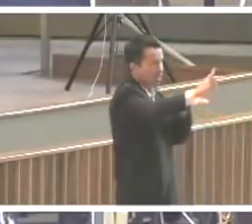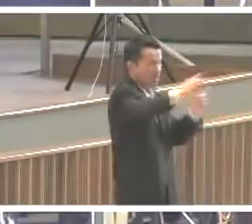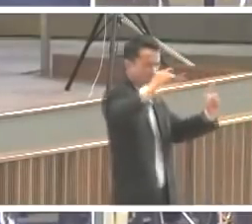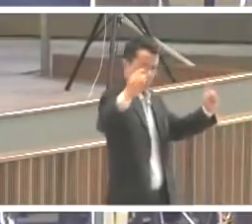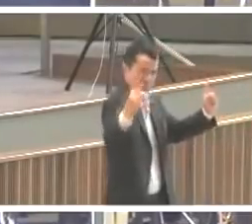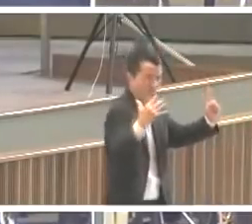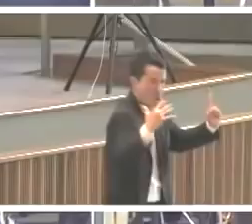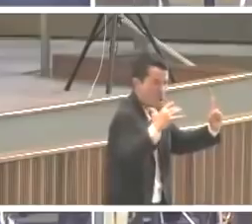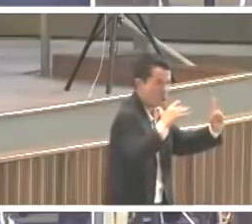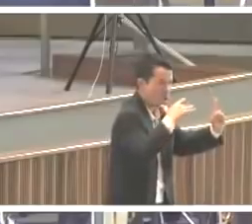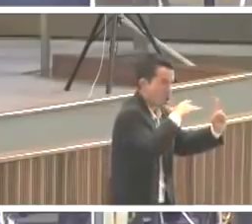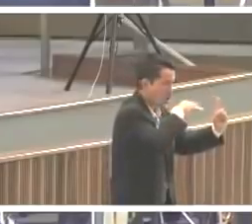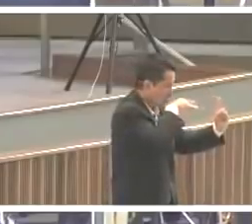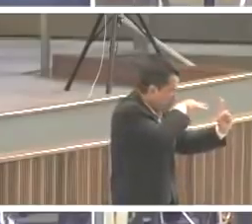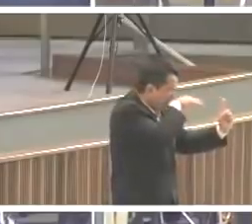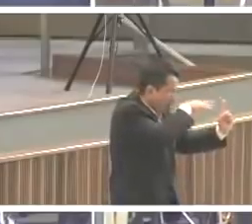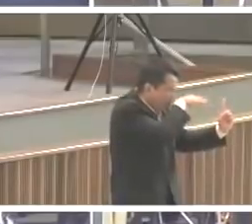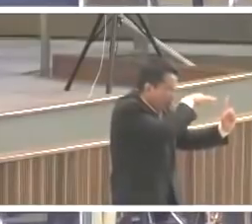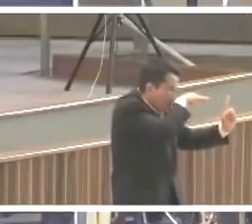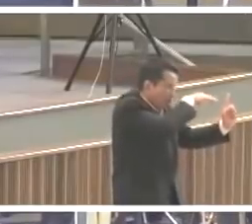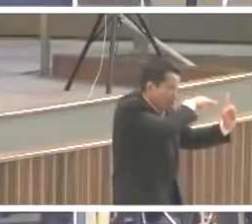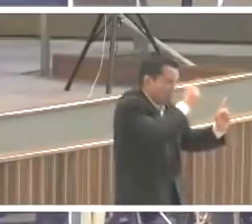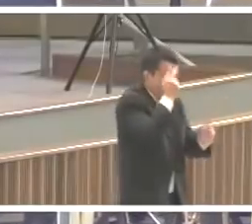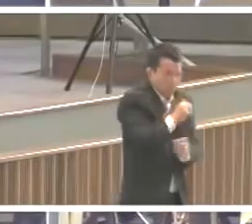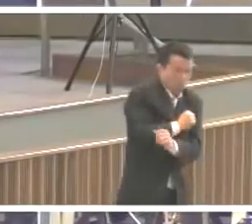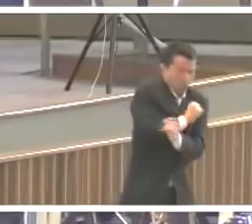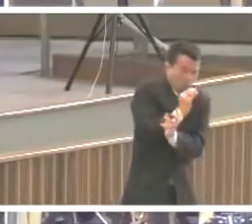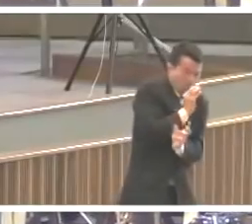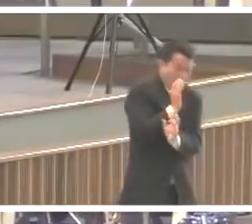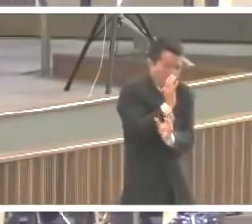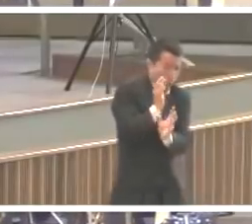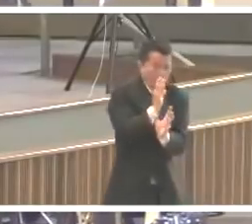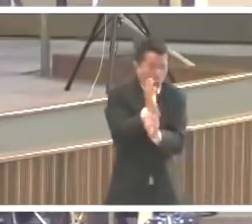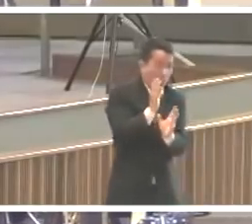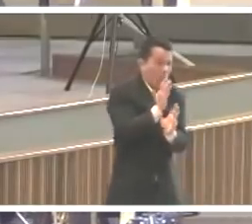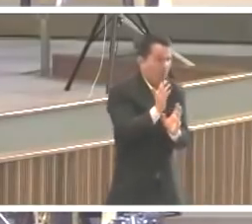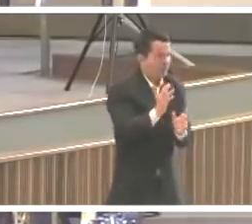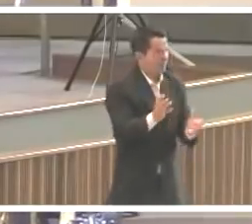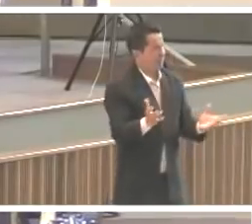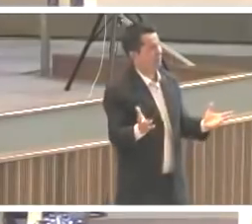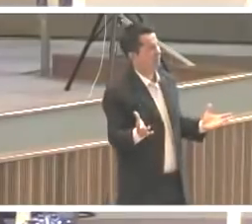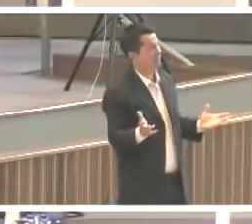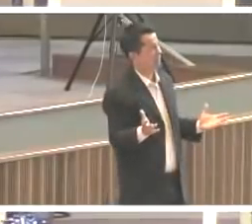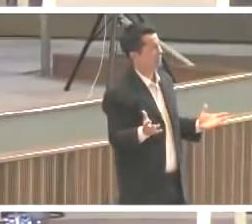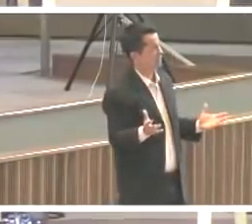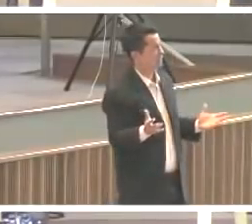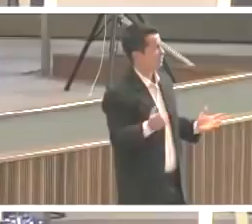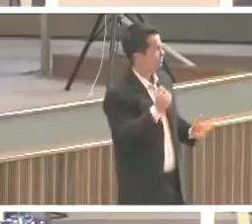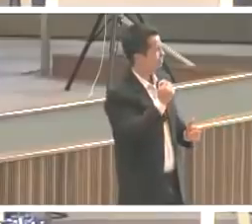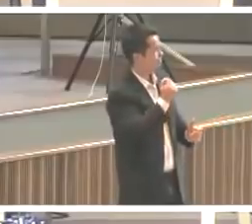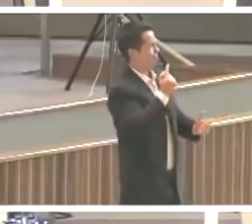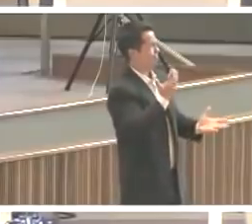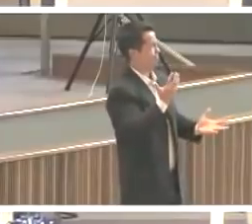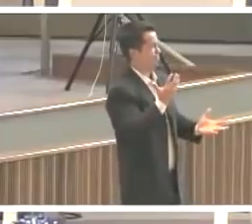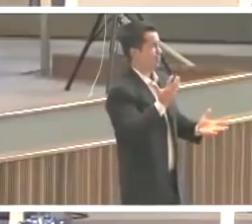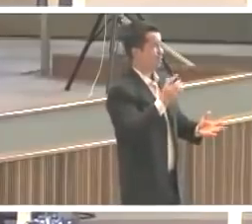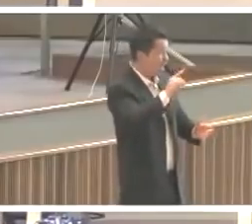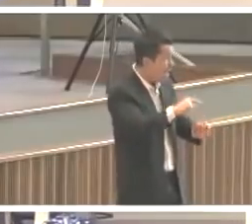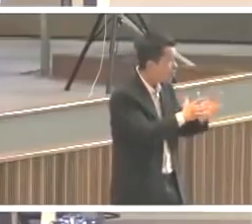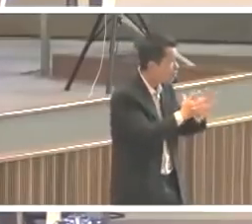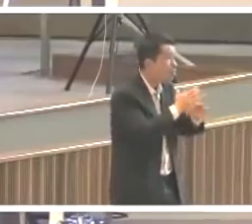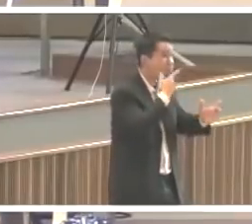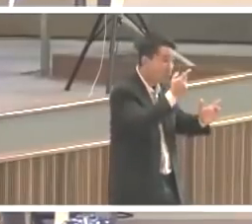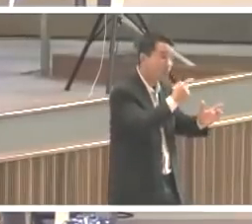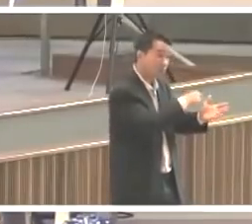esse contexto aqui. E esse texto da Bíblia foi falado por Jesus.